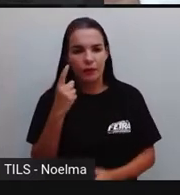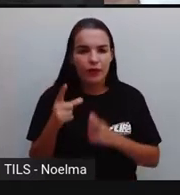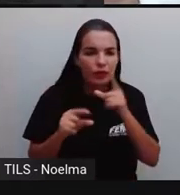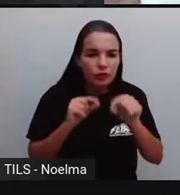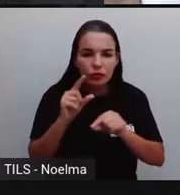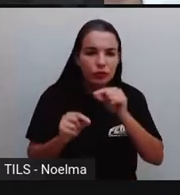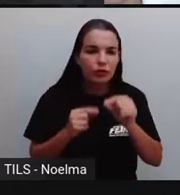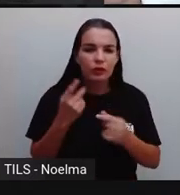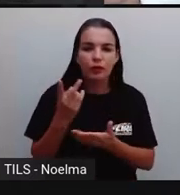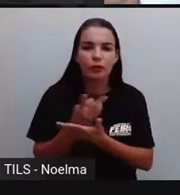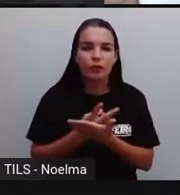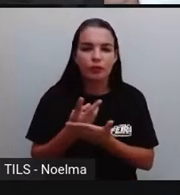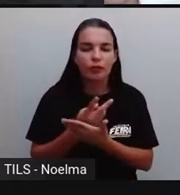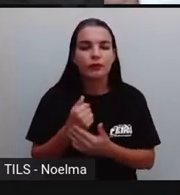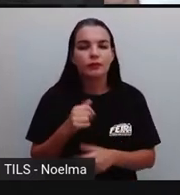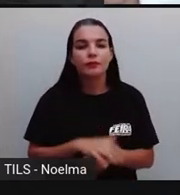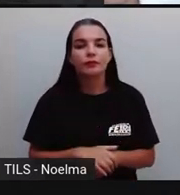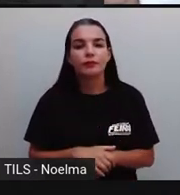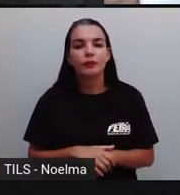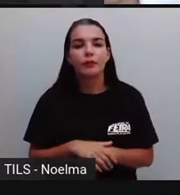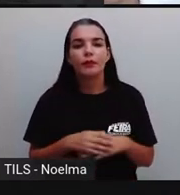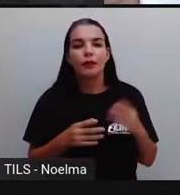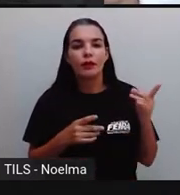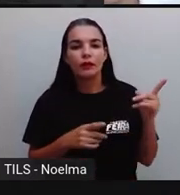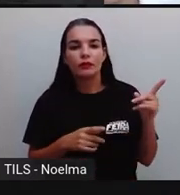tá? Souza,